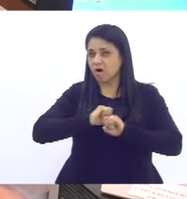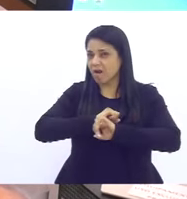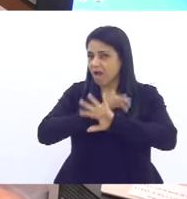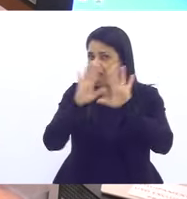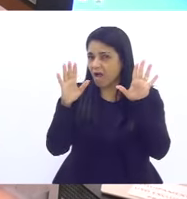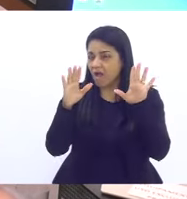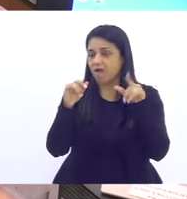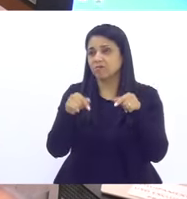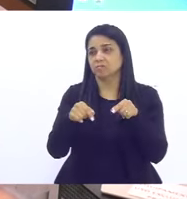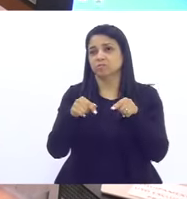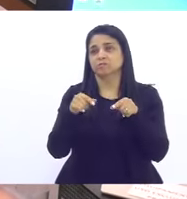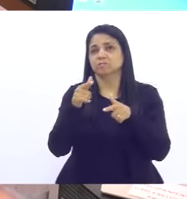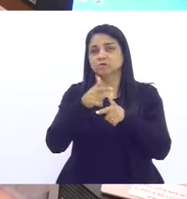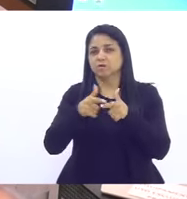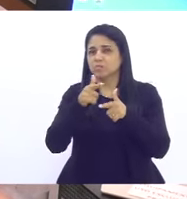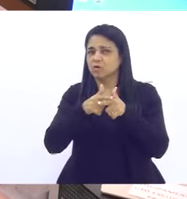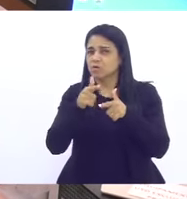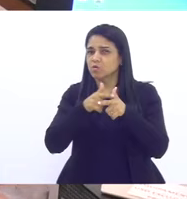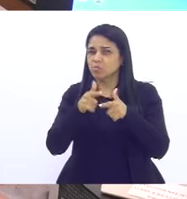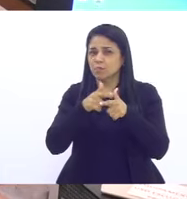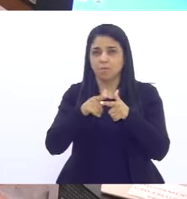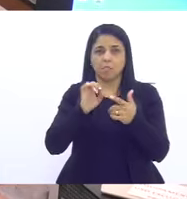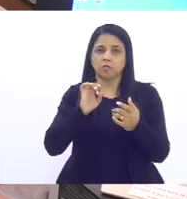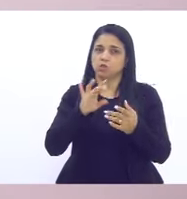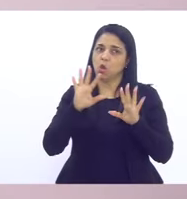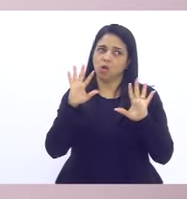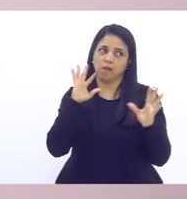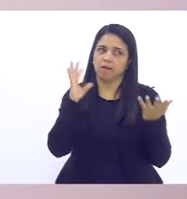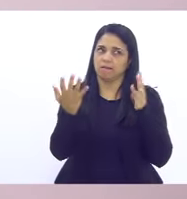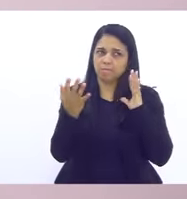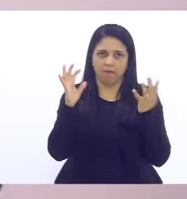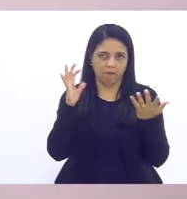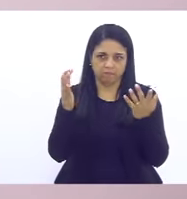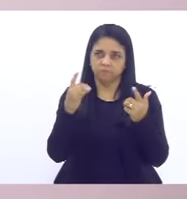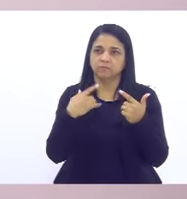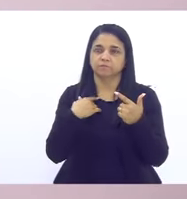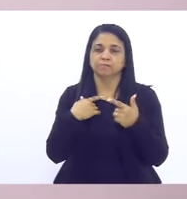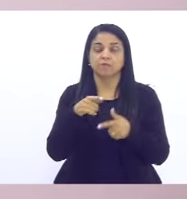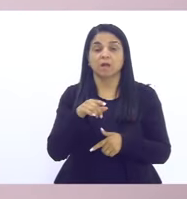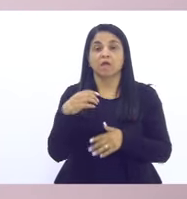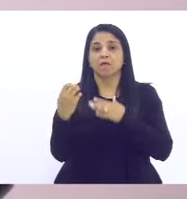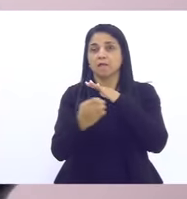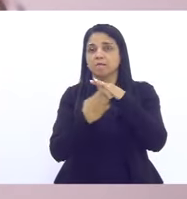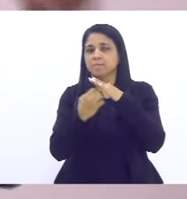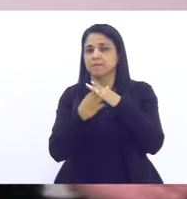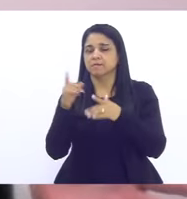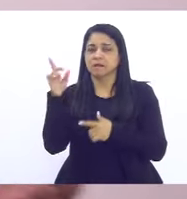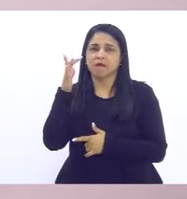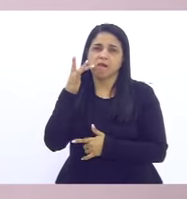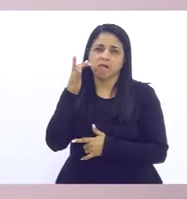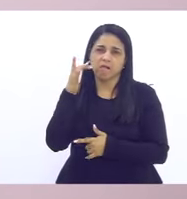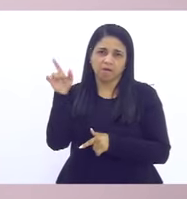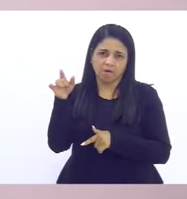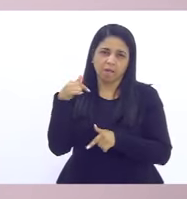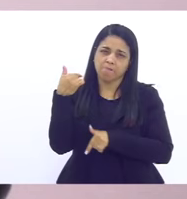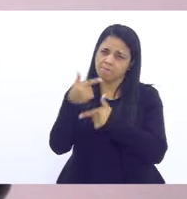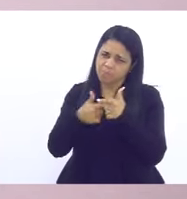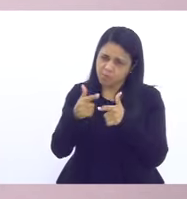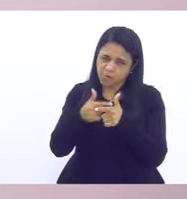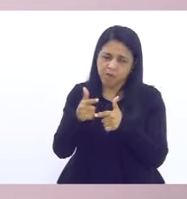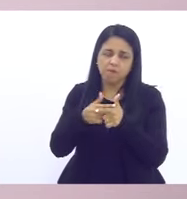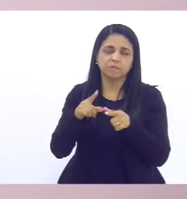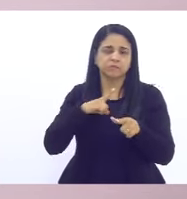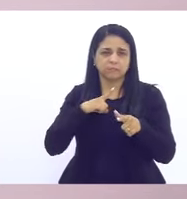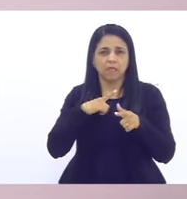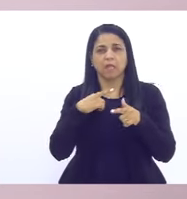operacional, não é climático apenas, né? Não é à toa que a empresa opera no Ceará, enfrenta muitos problemas,